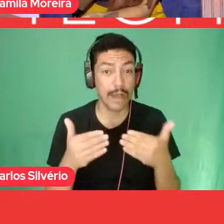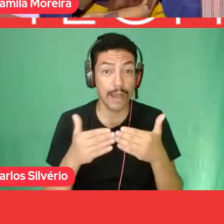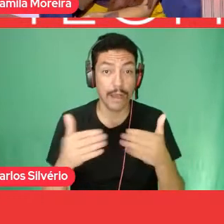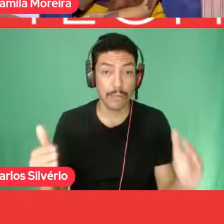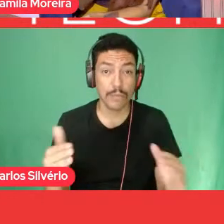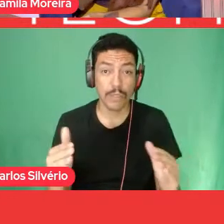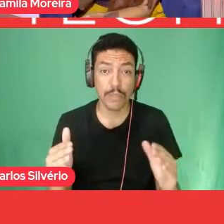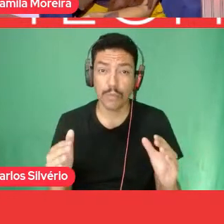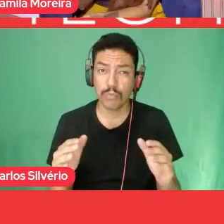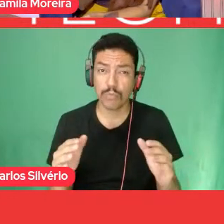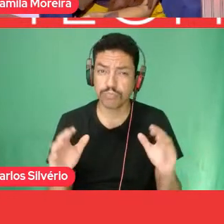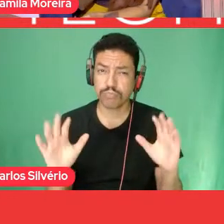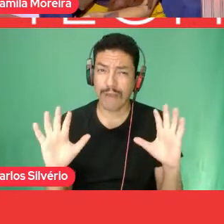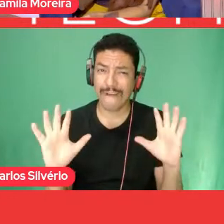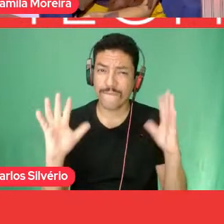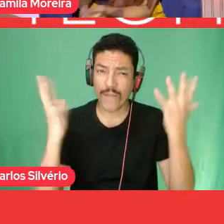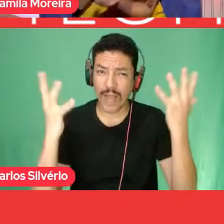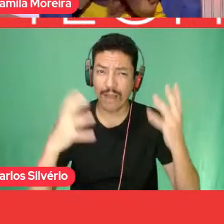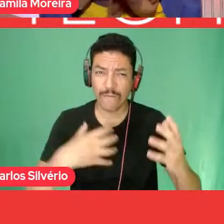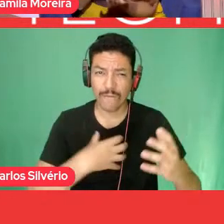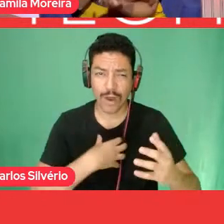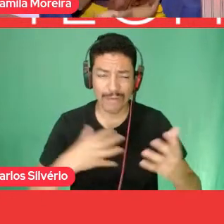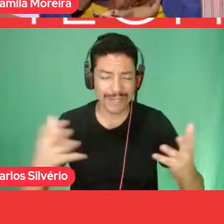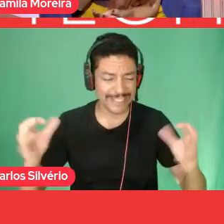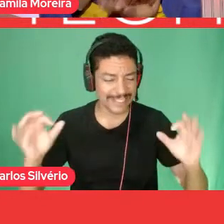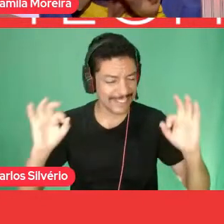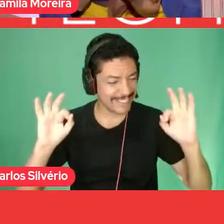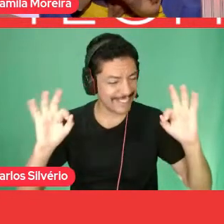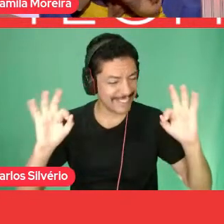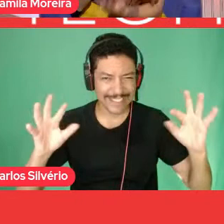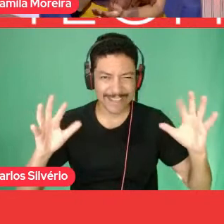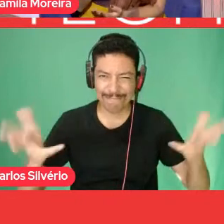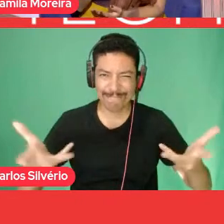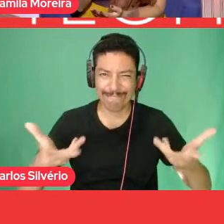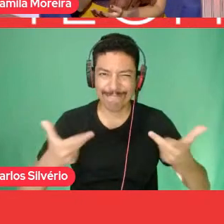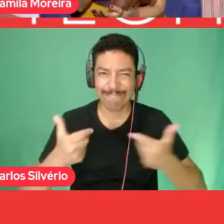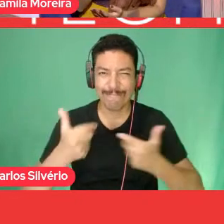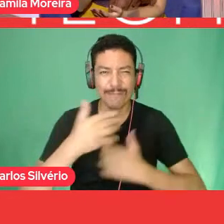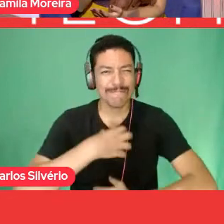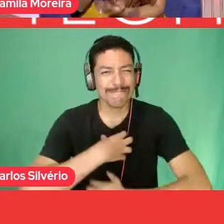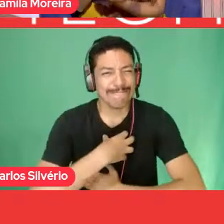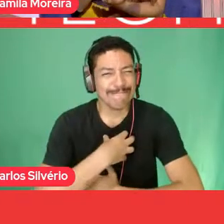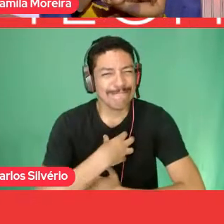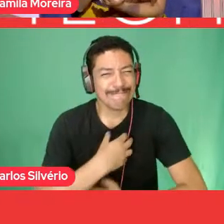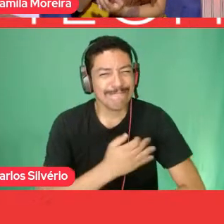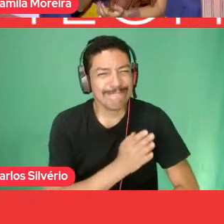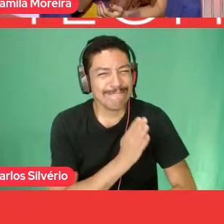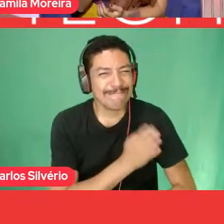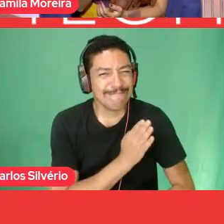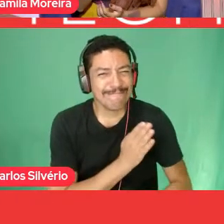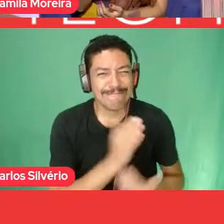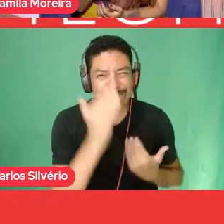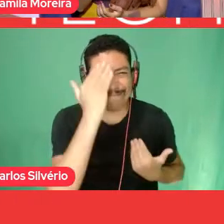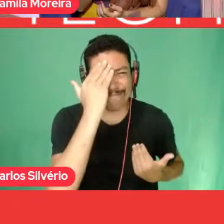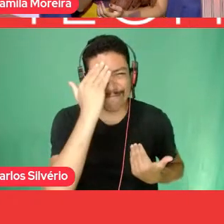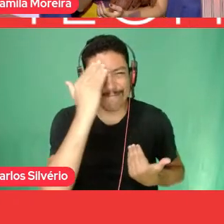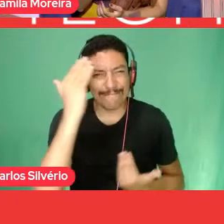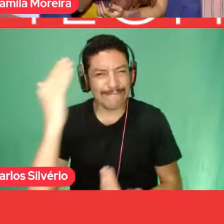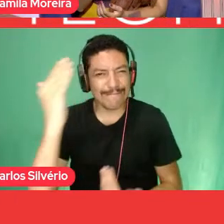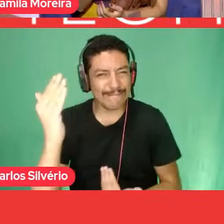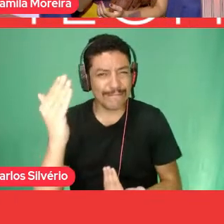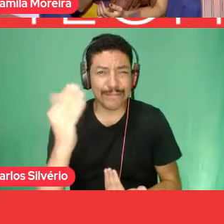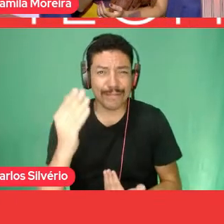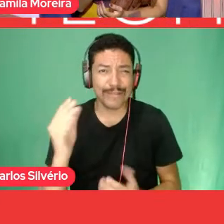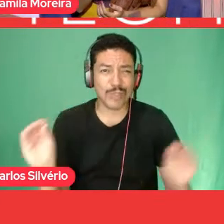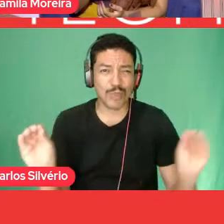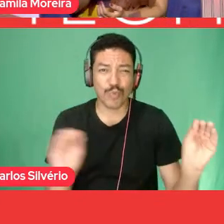aí de forma espetacular e brilhante. Meu muito agradecimento aqui, de coração aberto, um beijo enorme. E a gente se vê